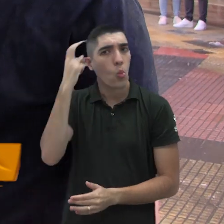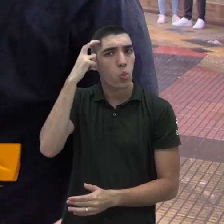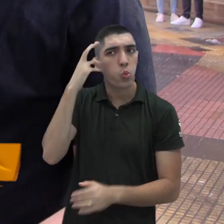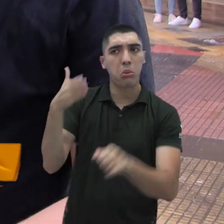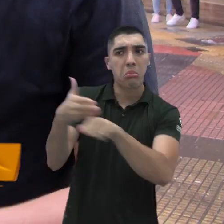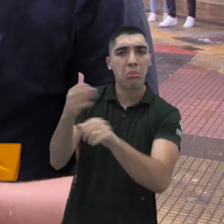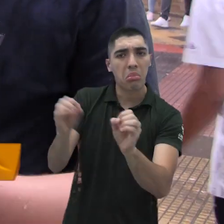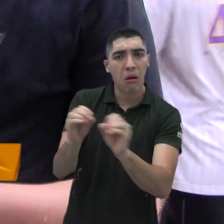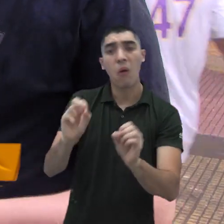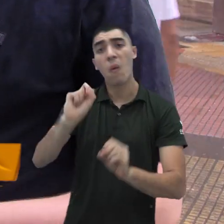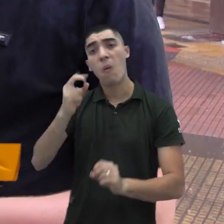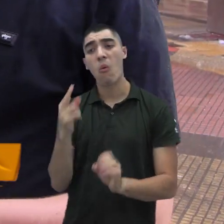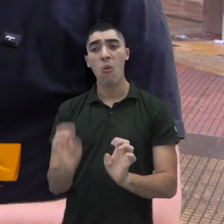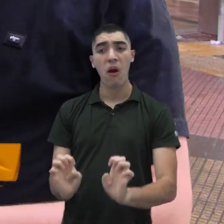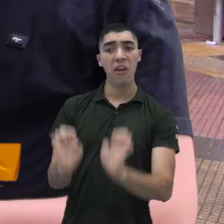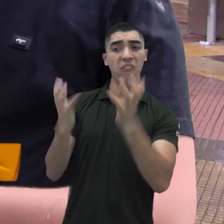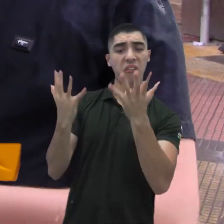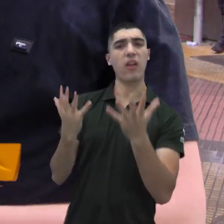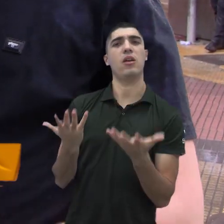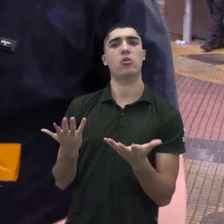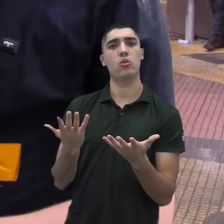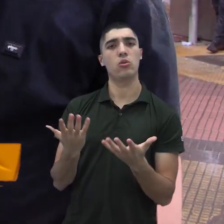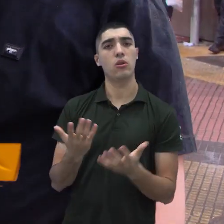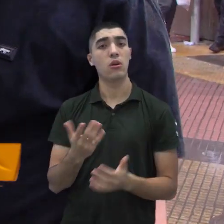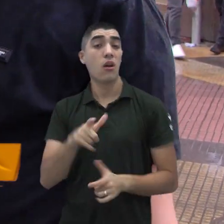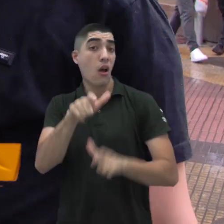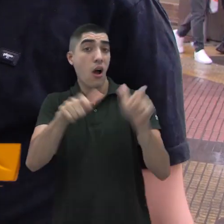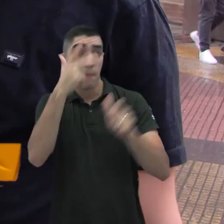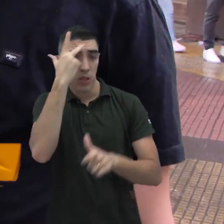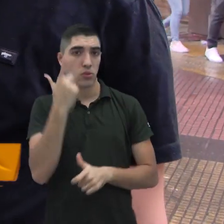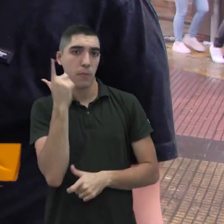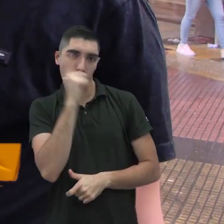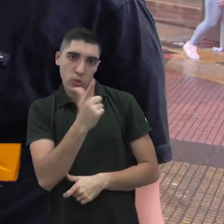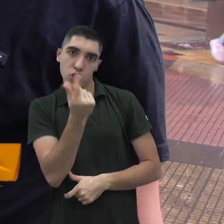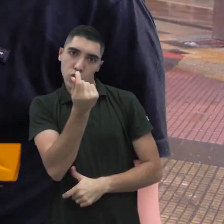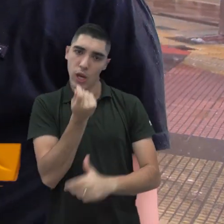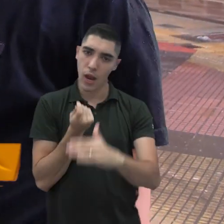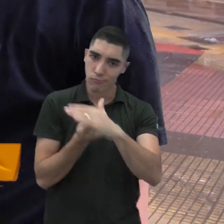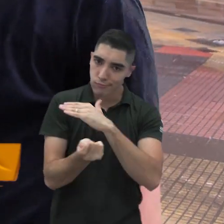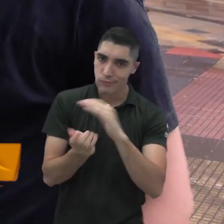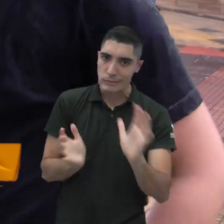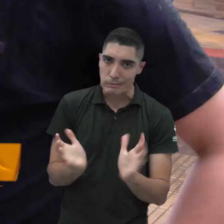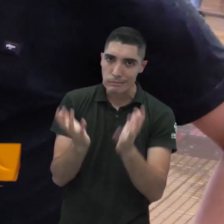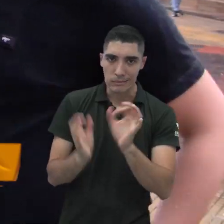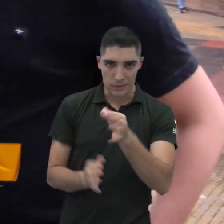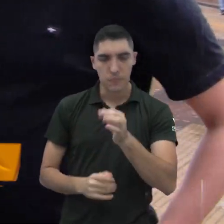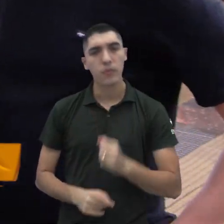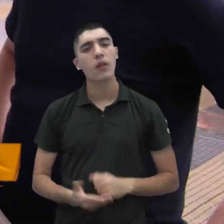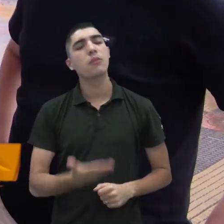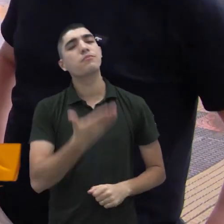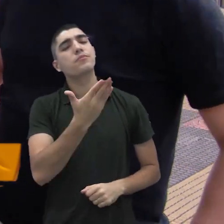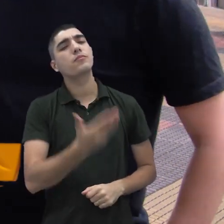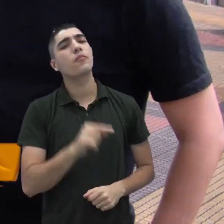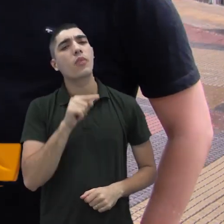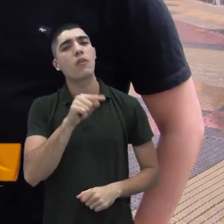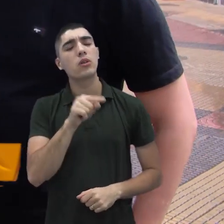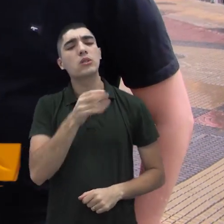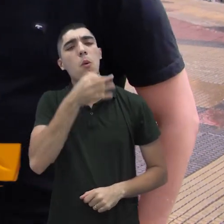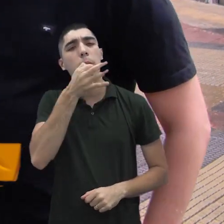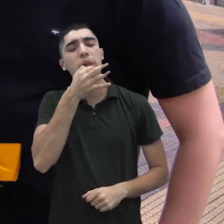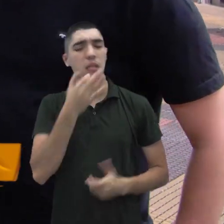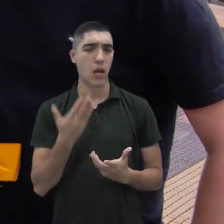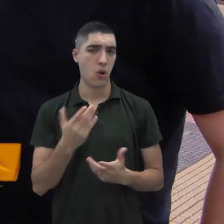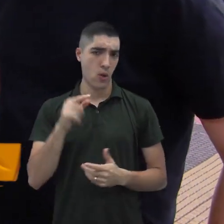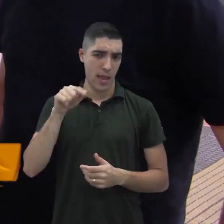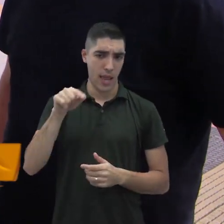não necessariamente teriam sem acesso àquele dinheirinho, né, para dar aquele empurrão. Sim. E você, Jonathan, o que você acha